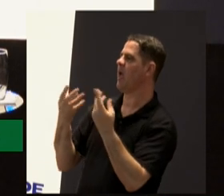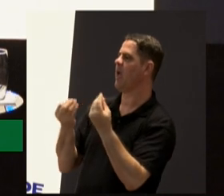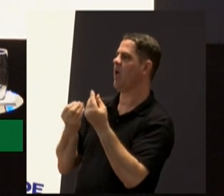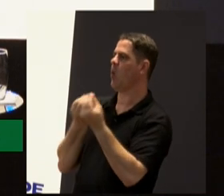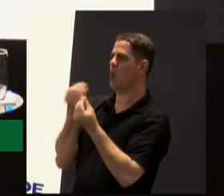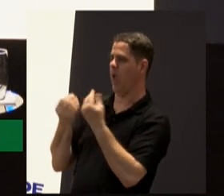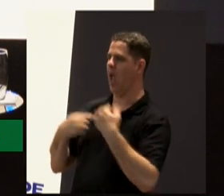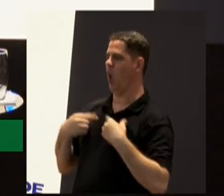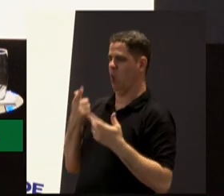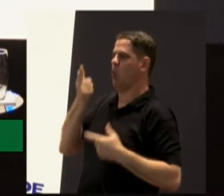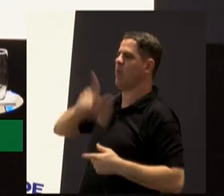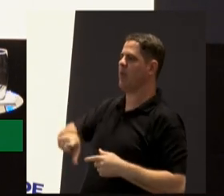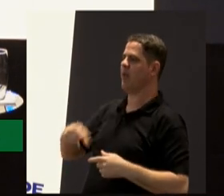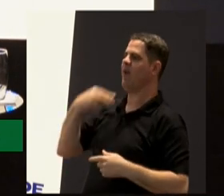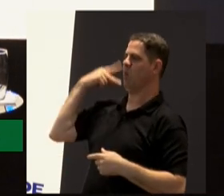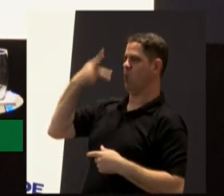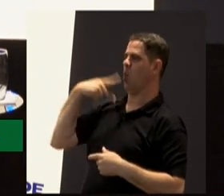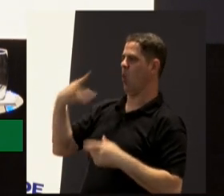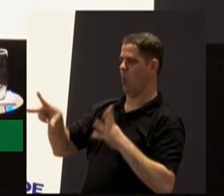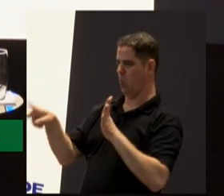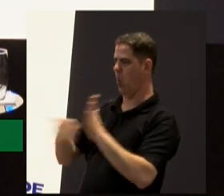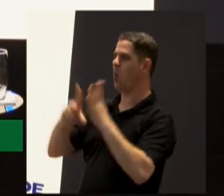condição de vereadores, de vereador,